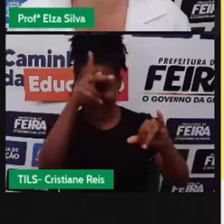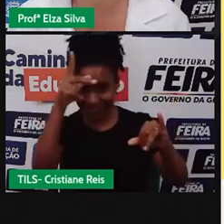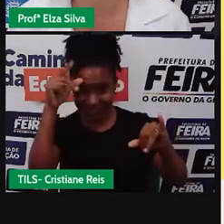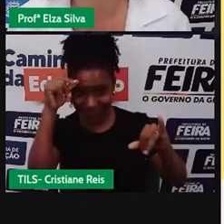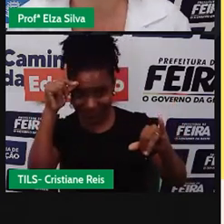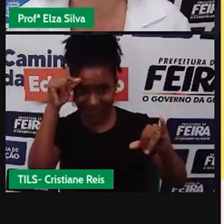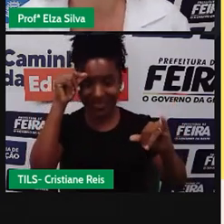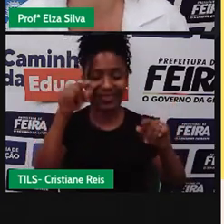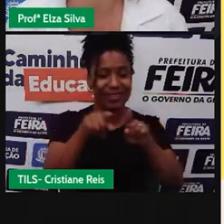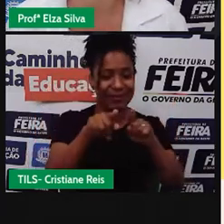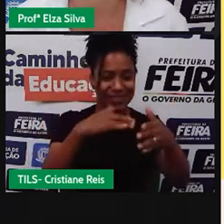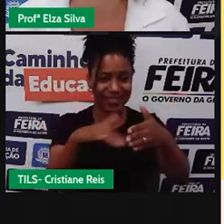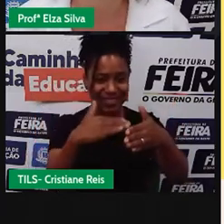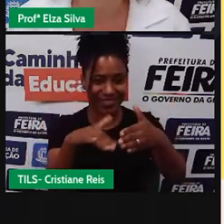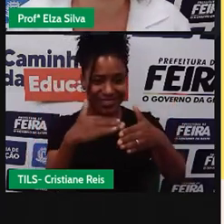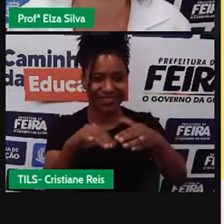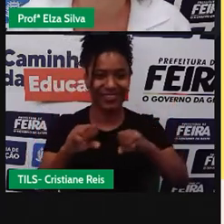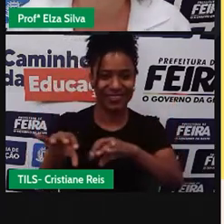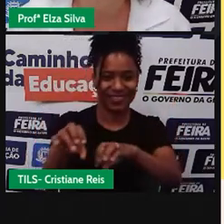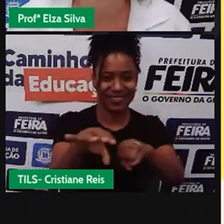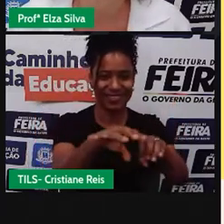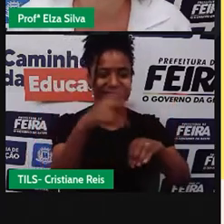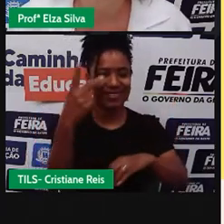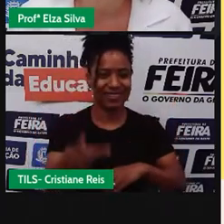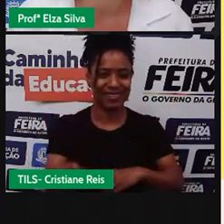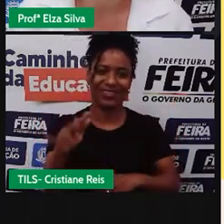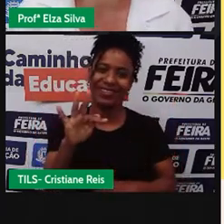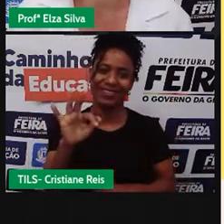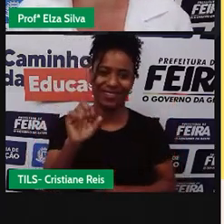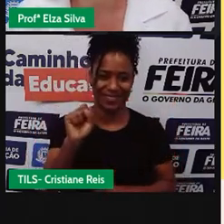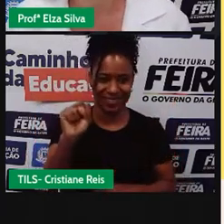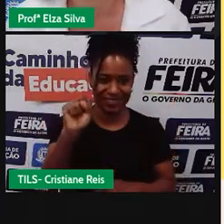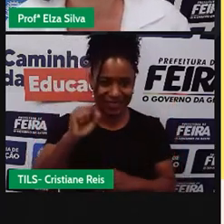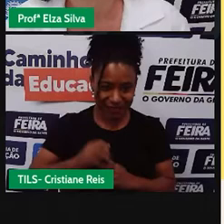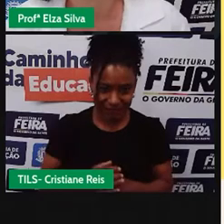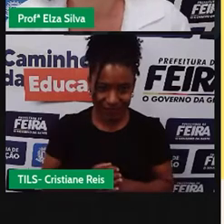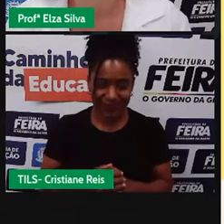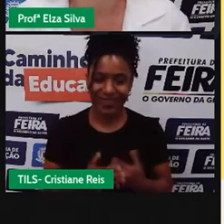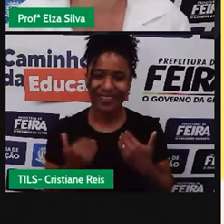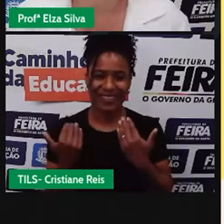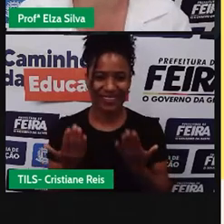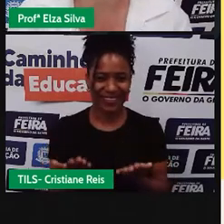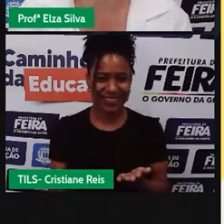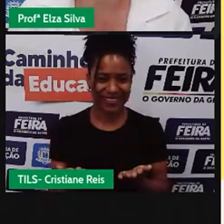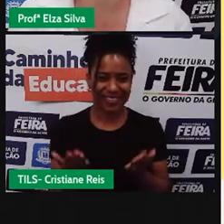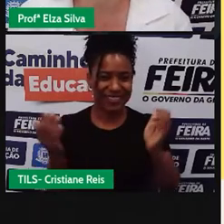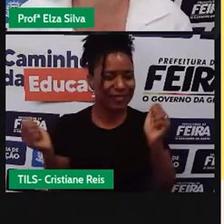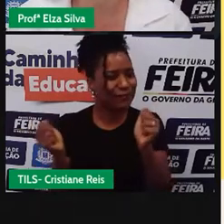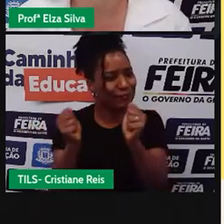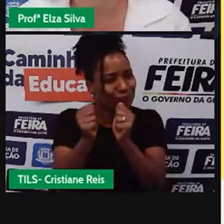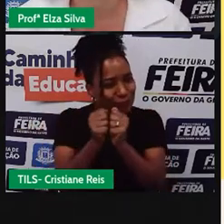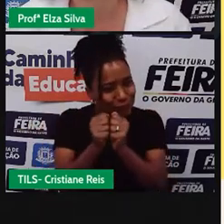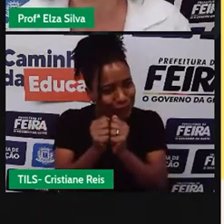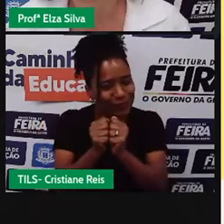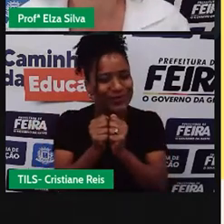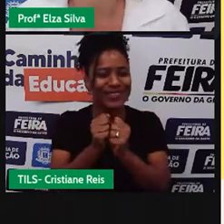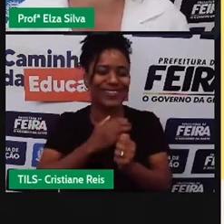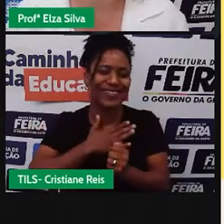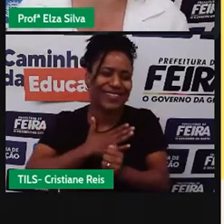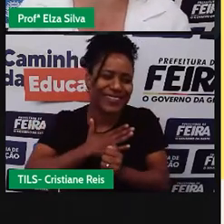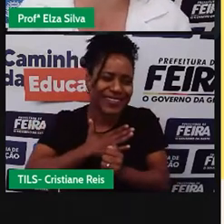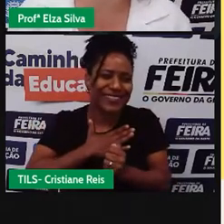Prefeitura Municipal de Feira de Santana. E ao nosso lado nós temos a nossa querida